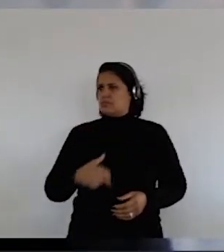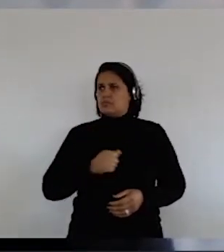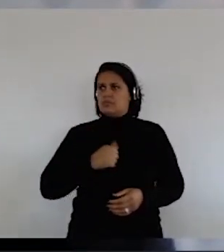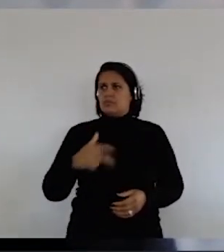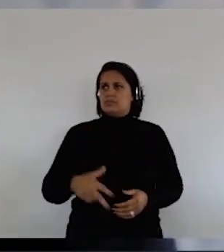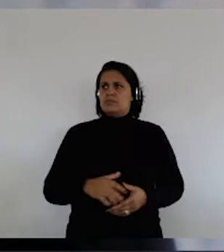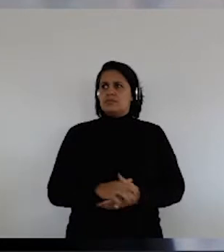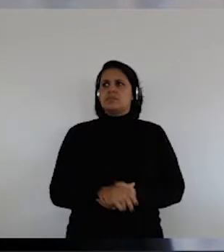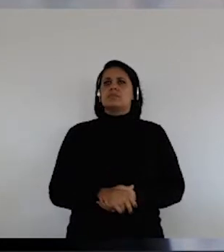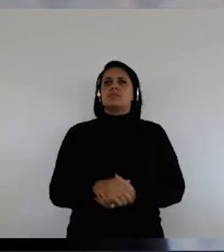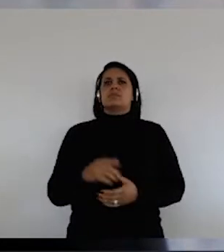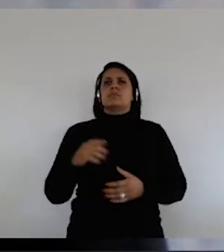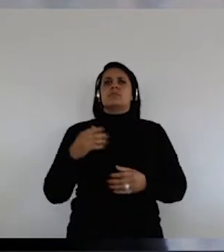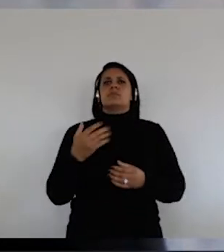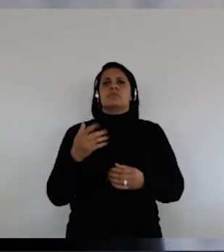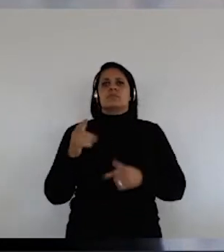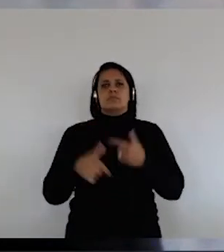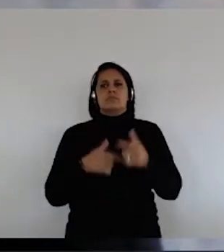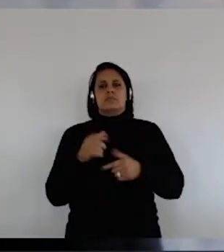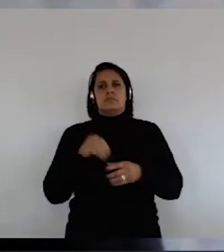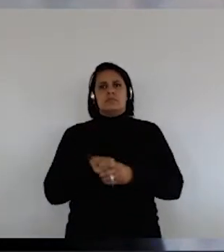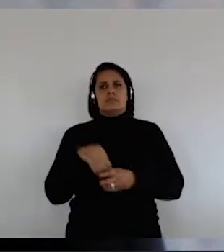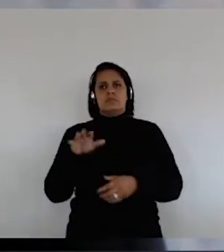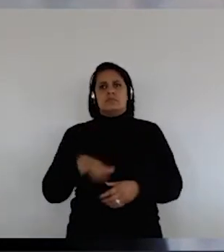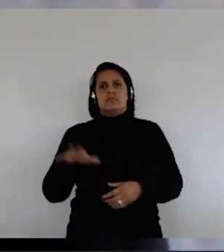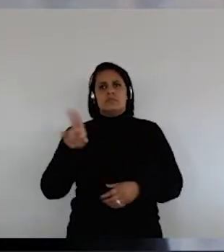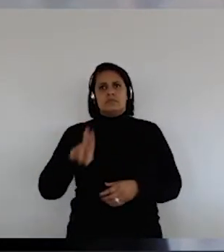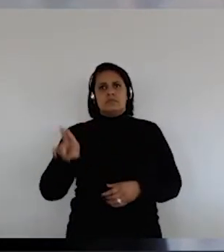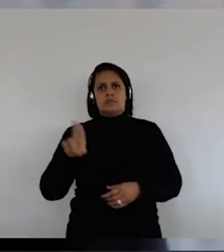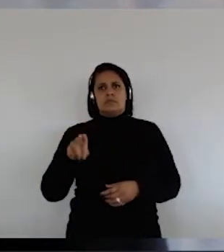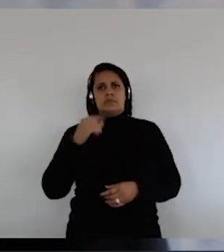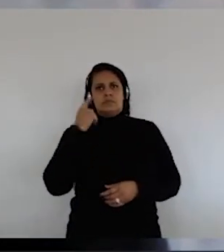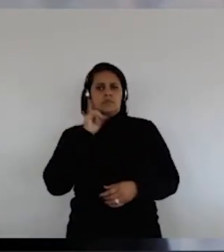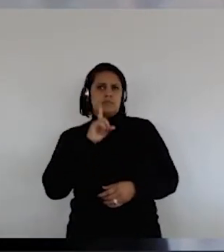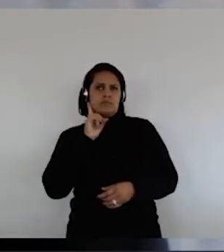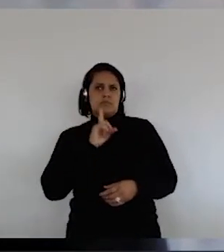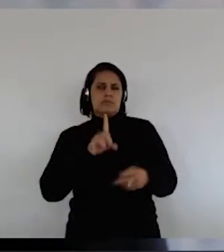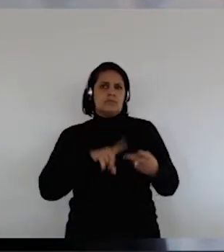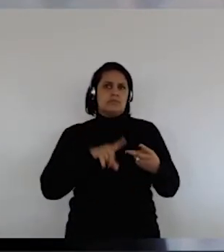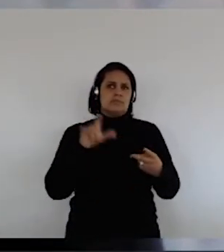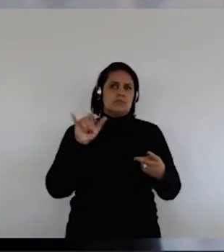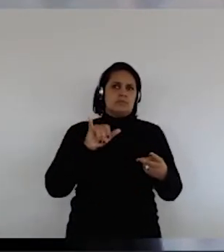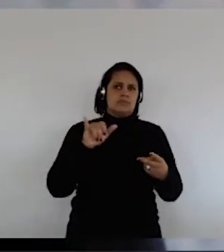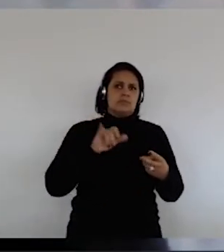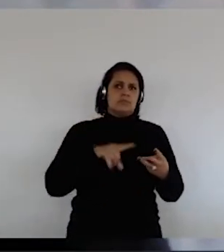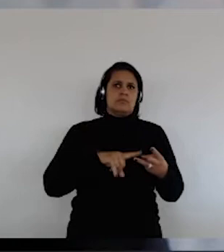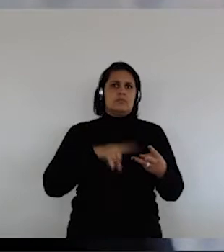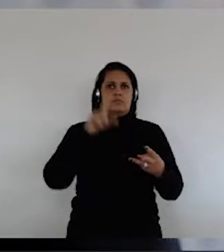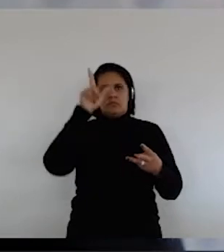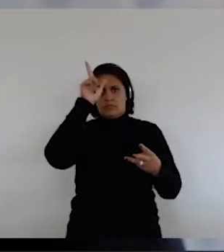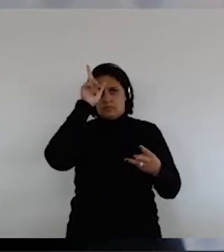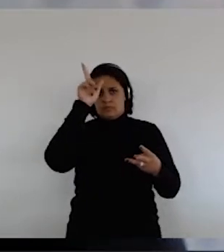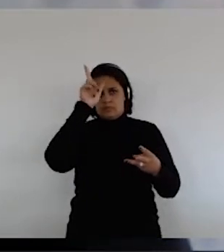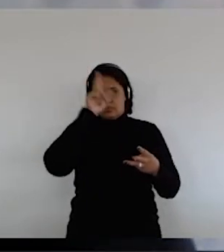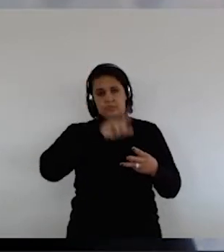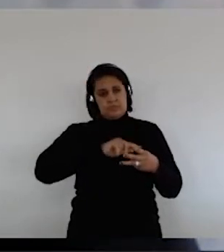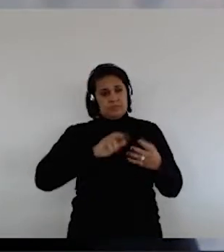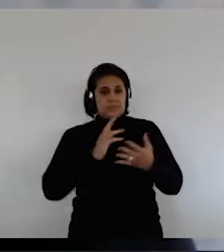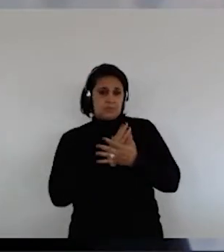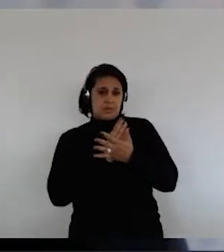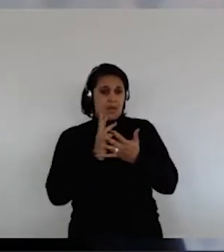da Universidade do Kansas, nos Estados Unidos, de Florença, na Itália, e de Trèveris, na Alemanha, só para